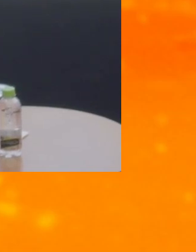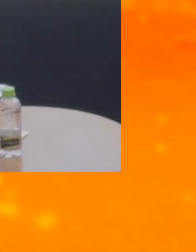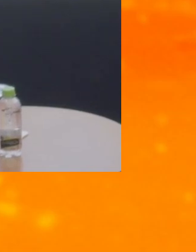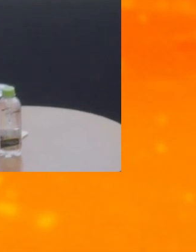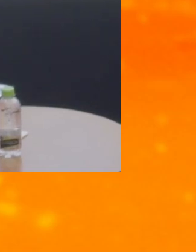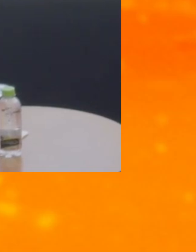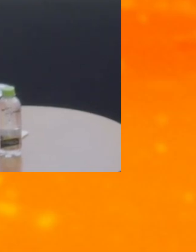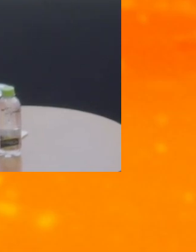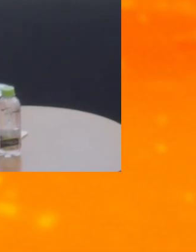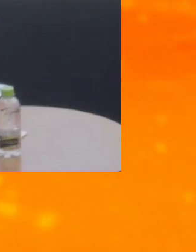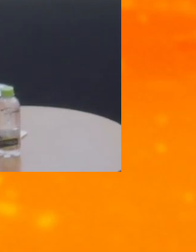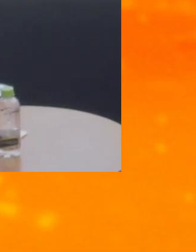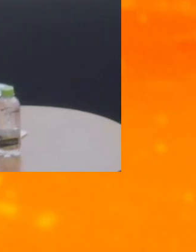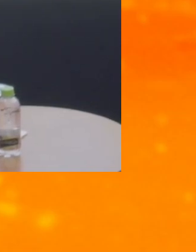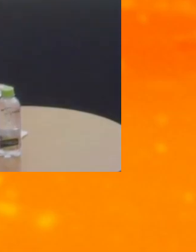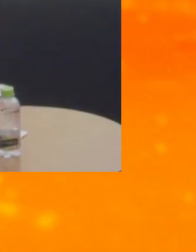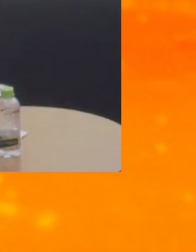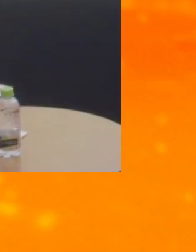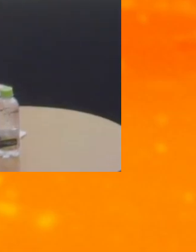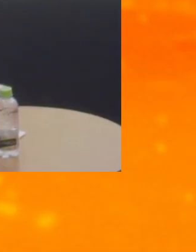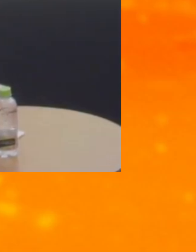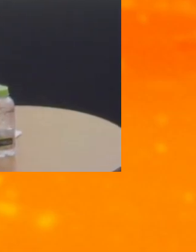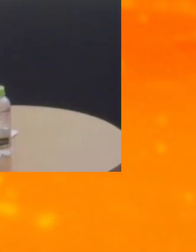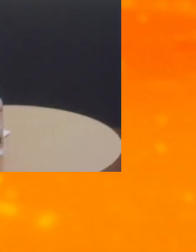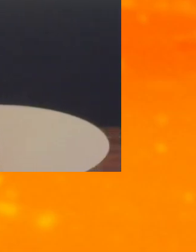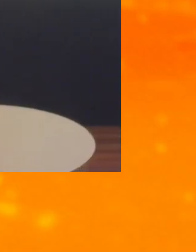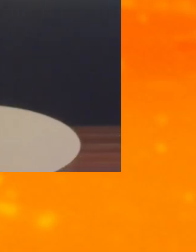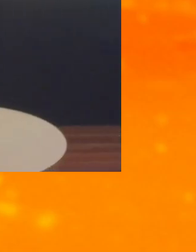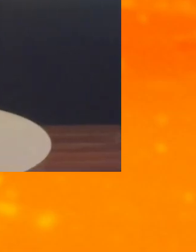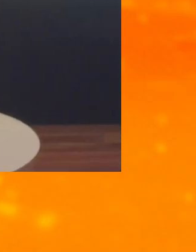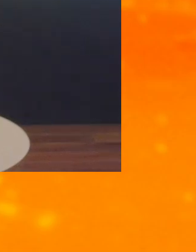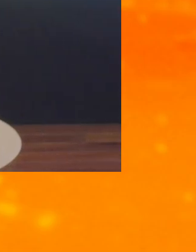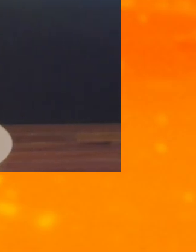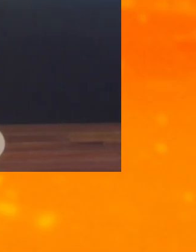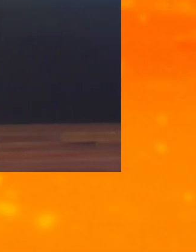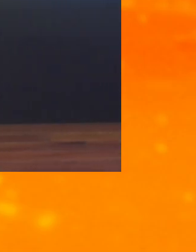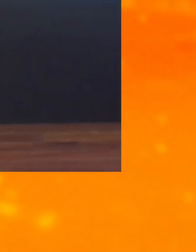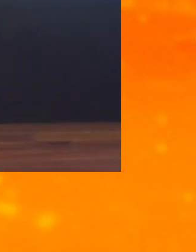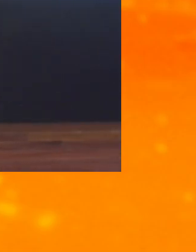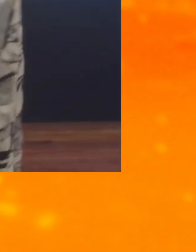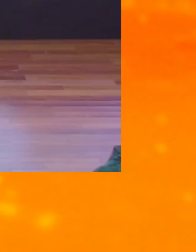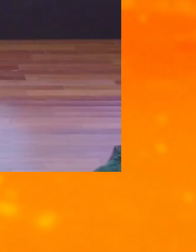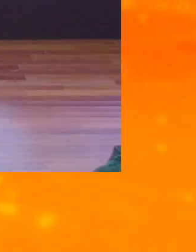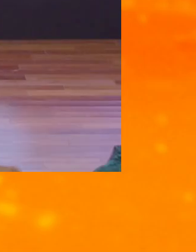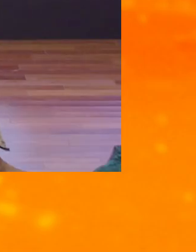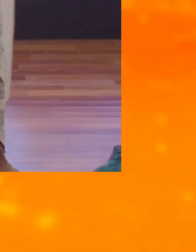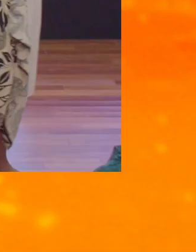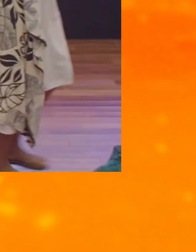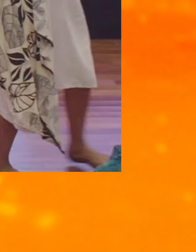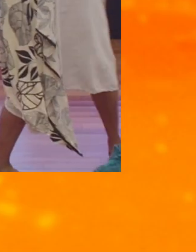Débora Marques. A gente vai soltar uma apresentaçãozinha dela aqui. Pode soltar, pessoal.